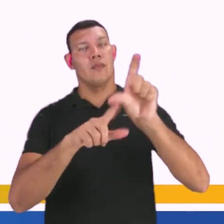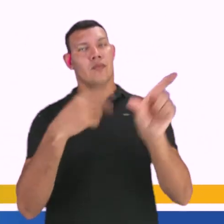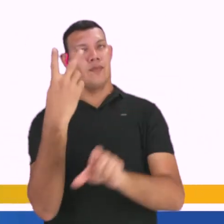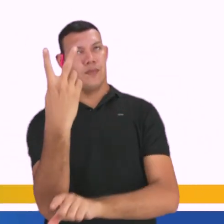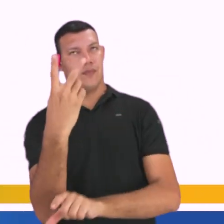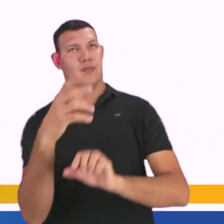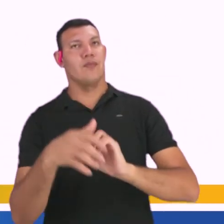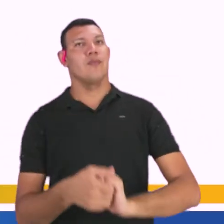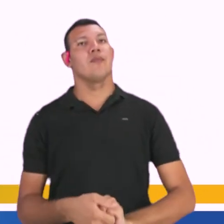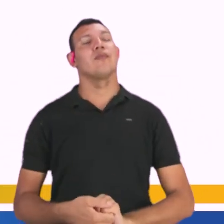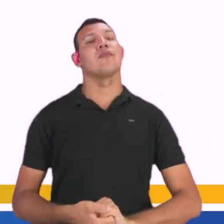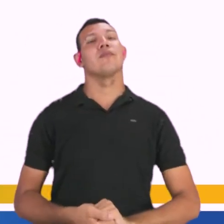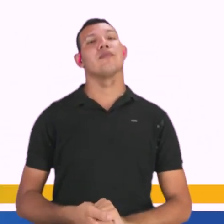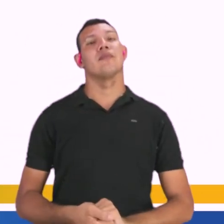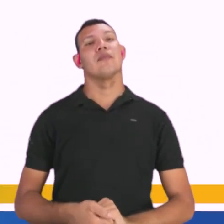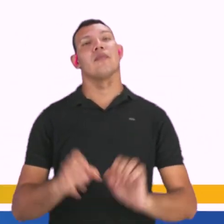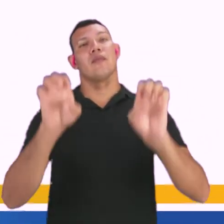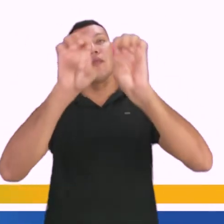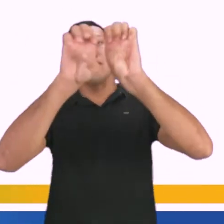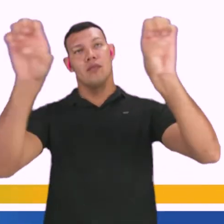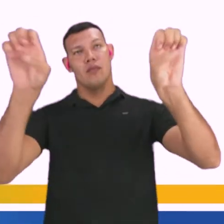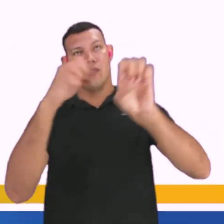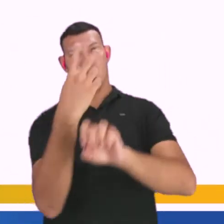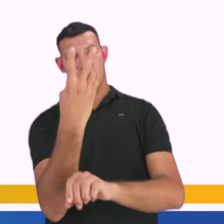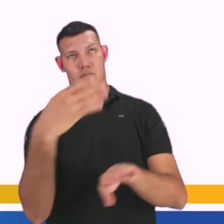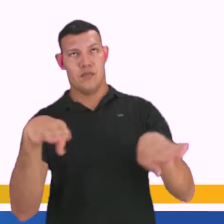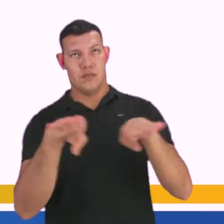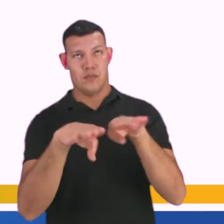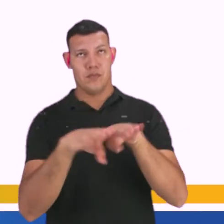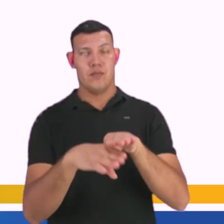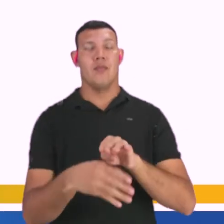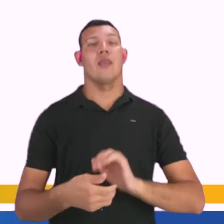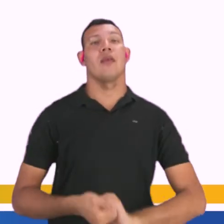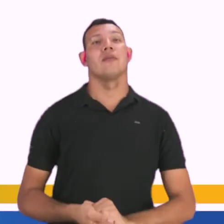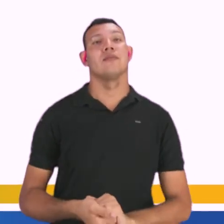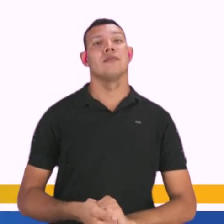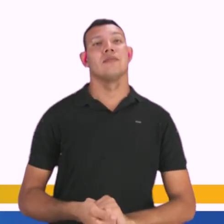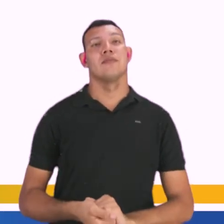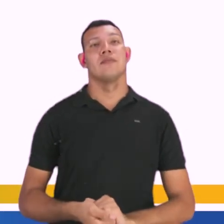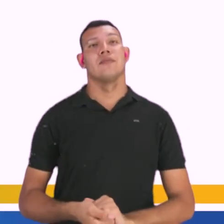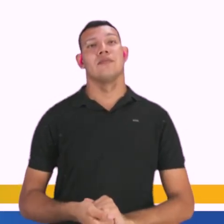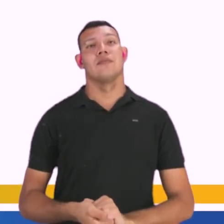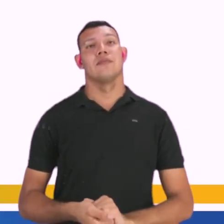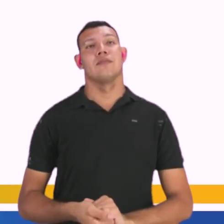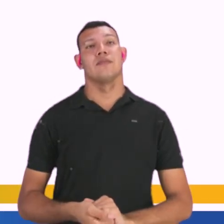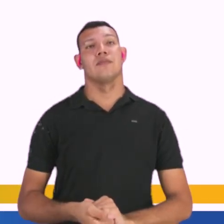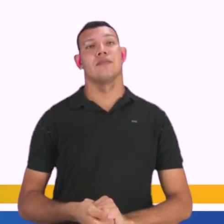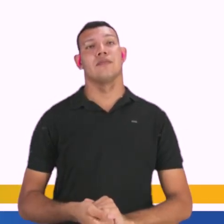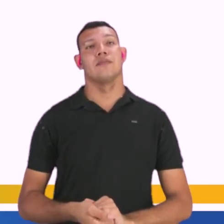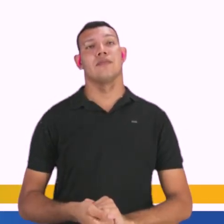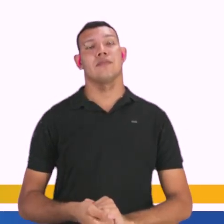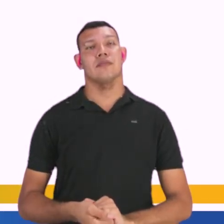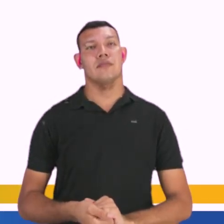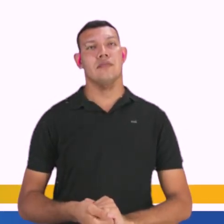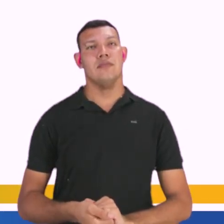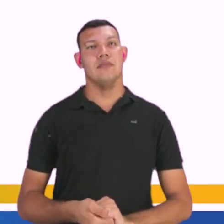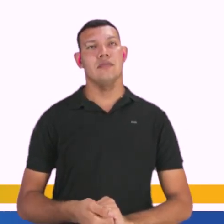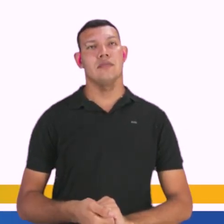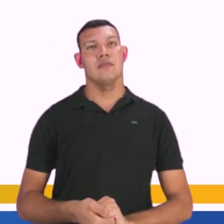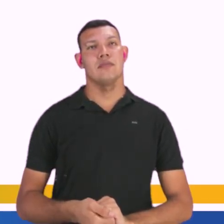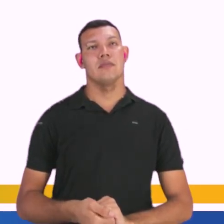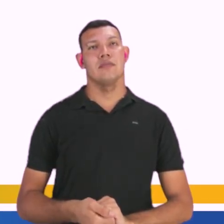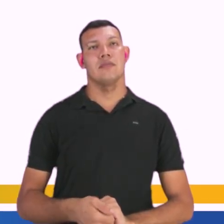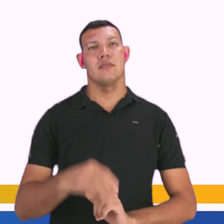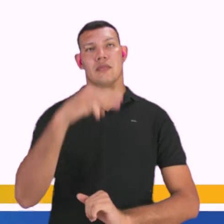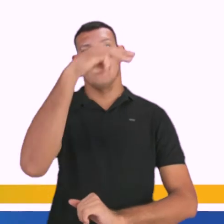e duas equação E aí nós temos a seguinte nomenclatura de sistema que o meu m x + 2Y